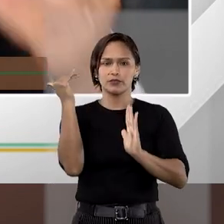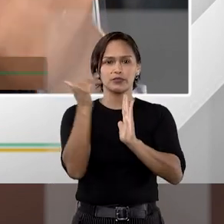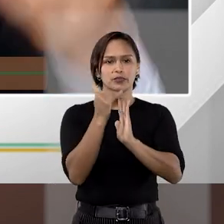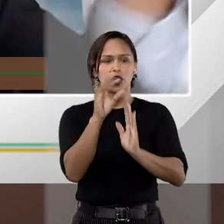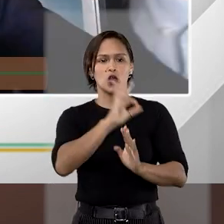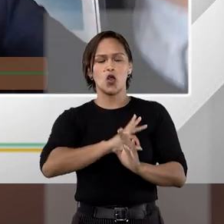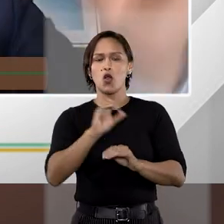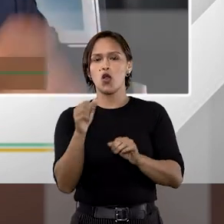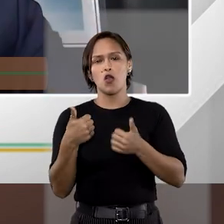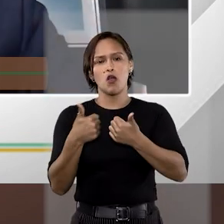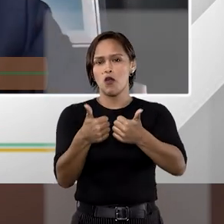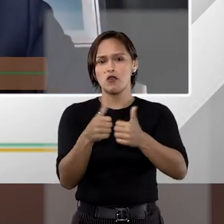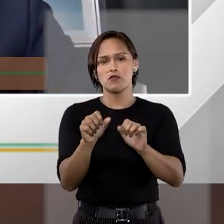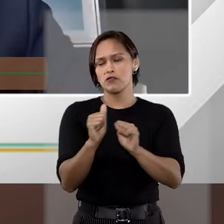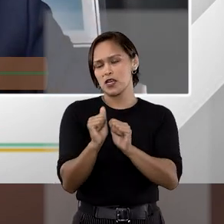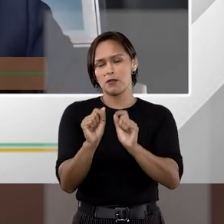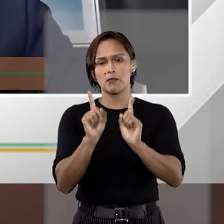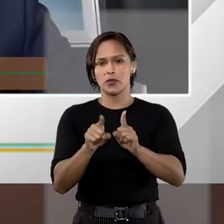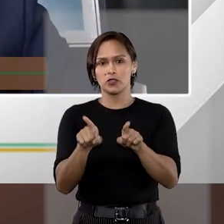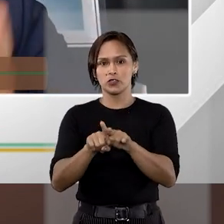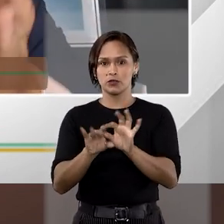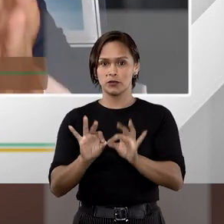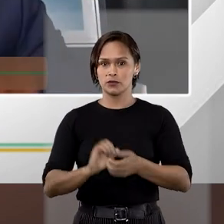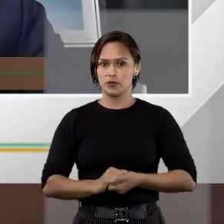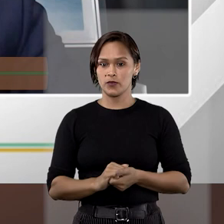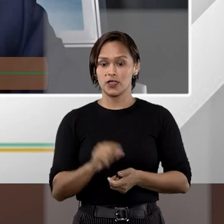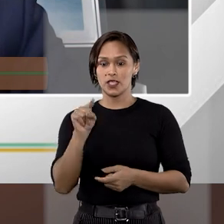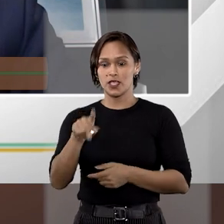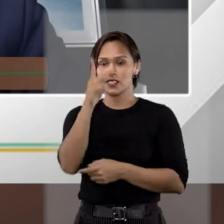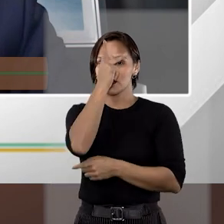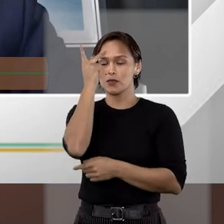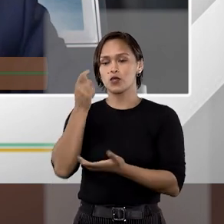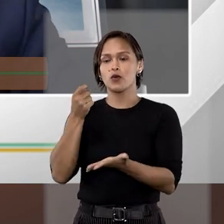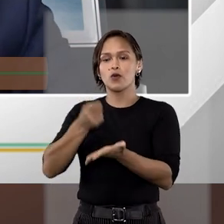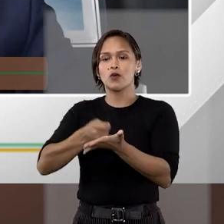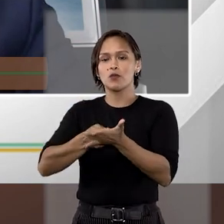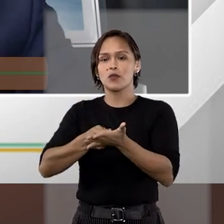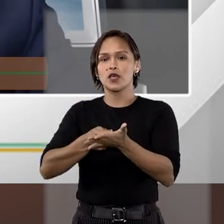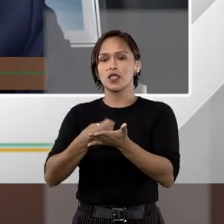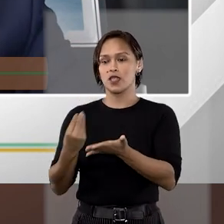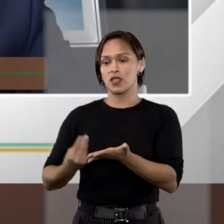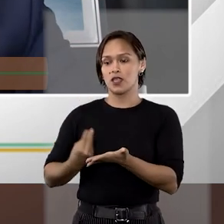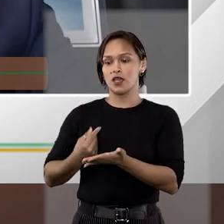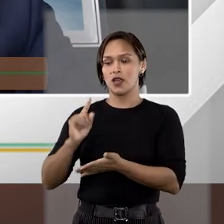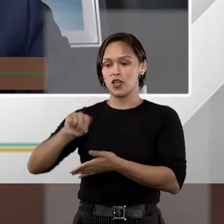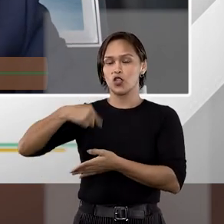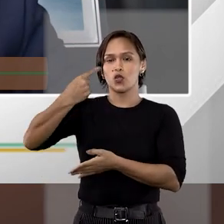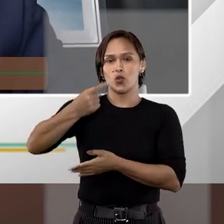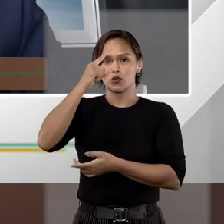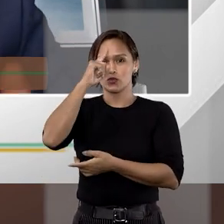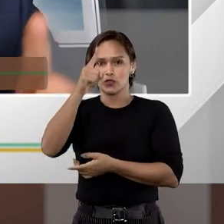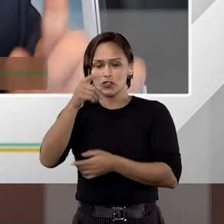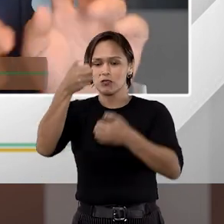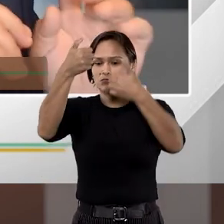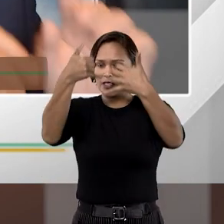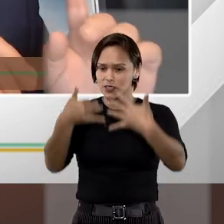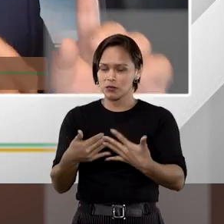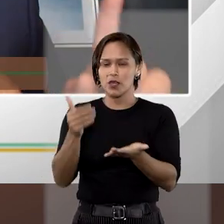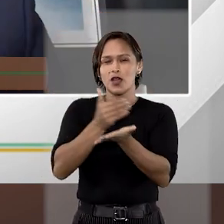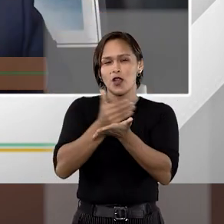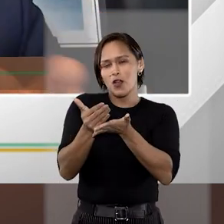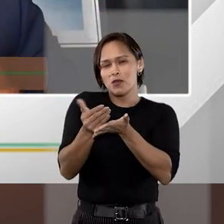atualidade pode ser a Polícia Rodoviária Federal se essa pessoa se comprometeram a comparecer ao Juizado para